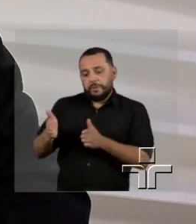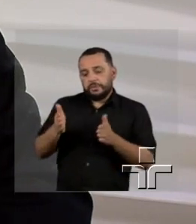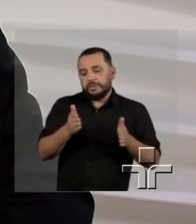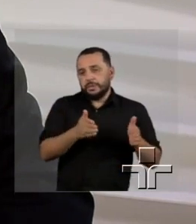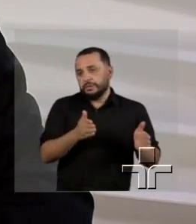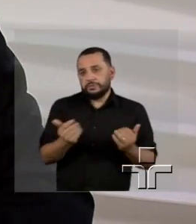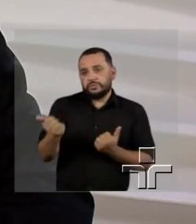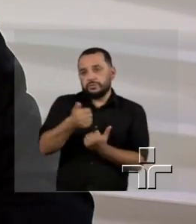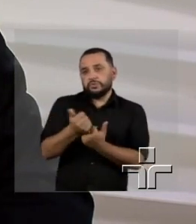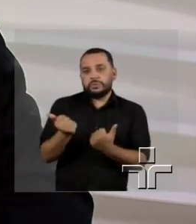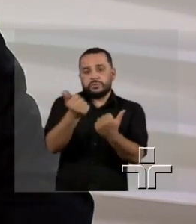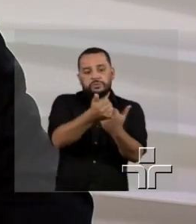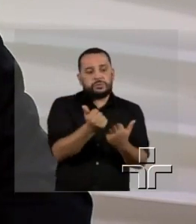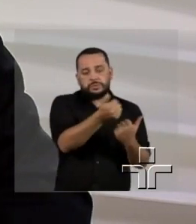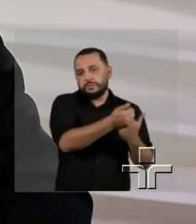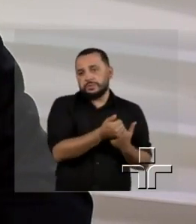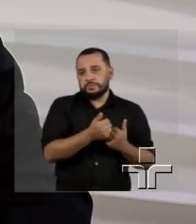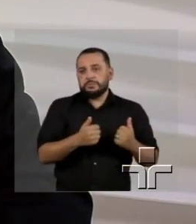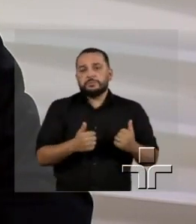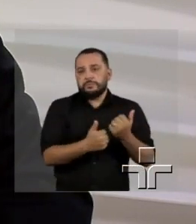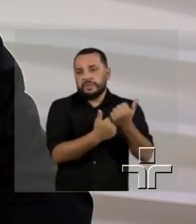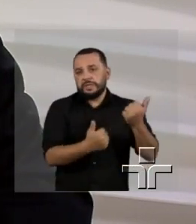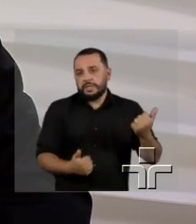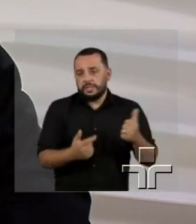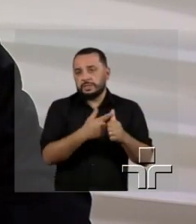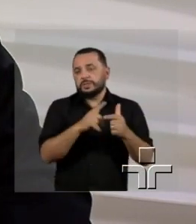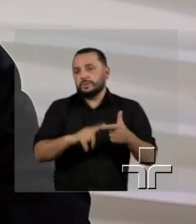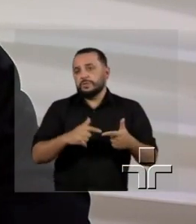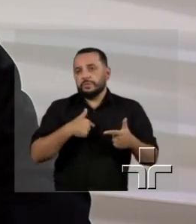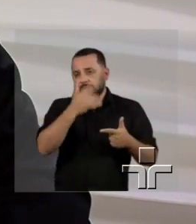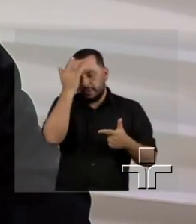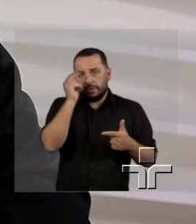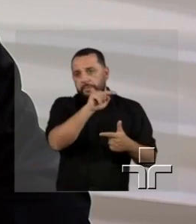nosso cartunista oficial, Paulo Caruso.